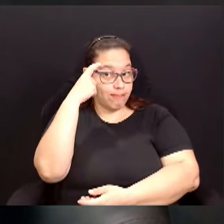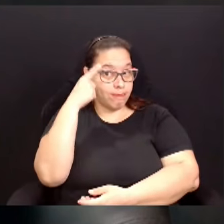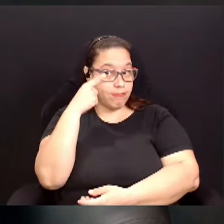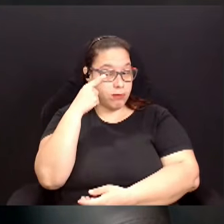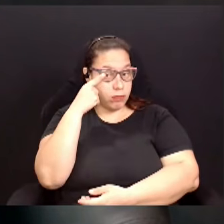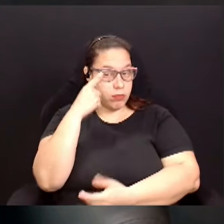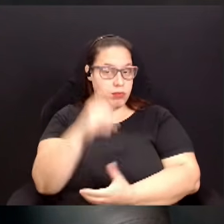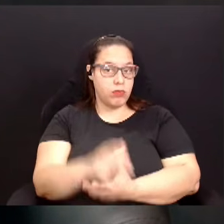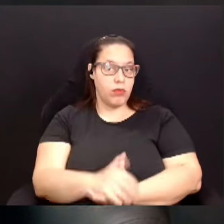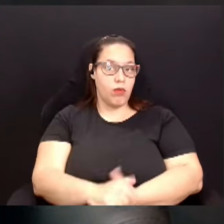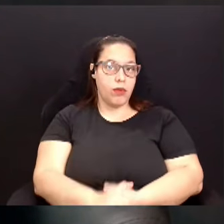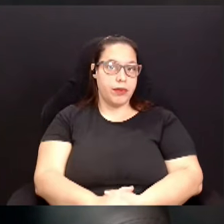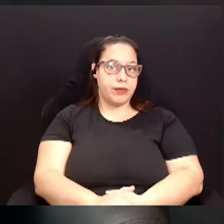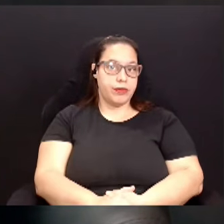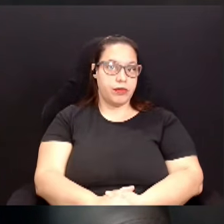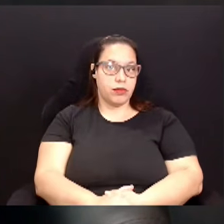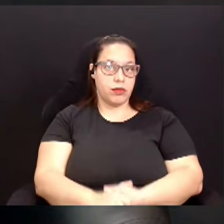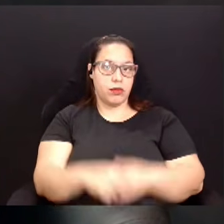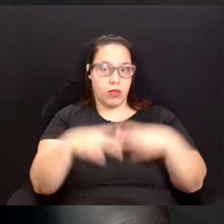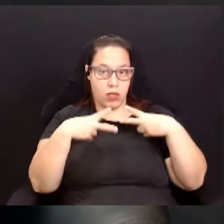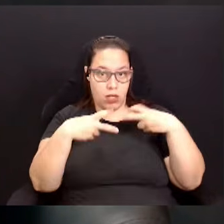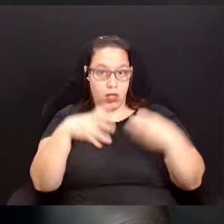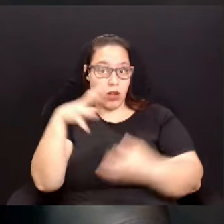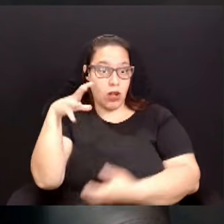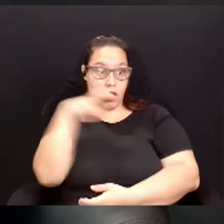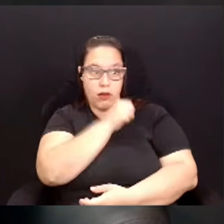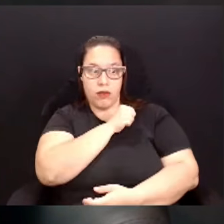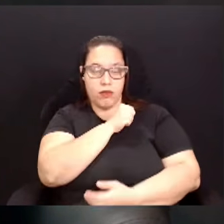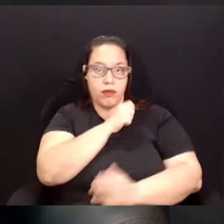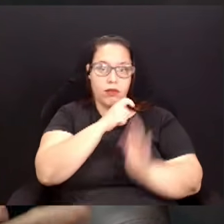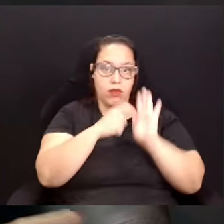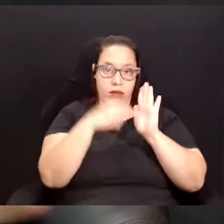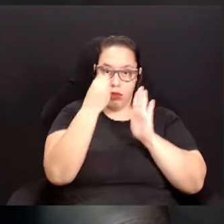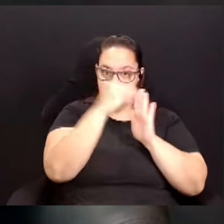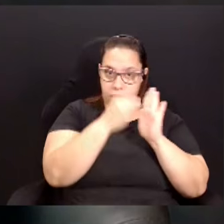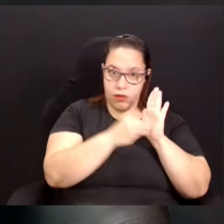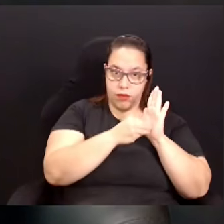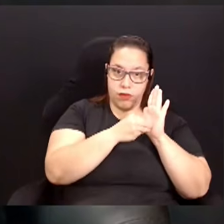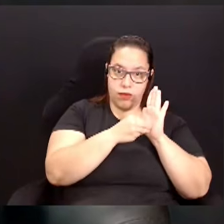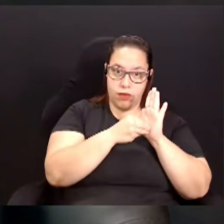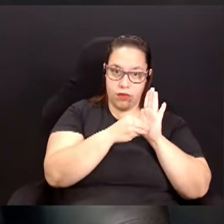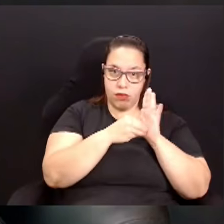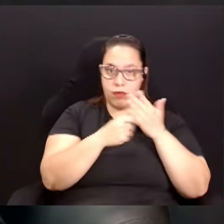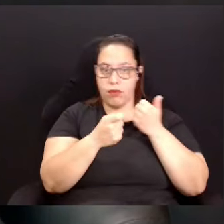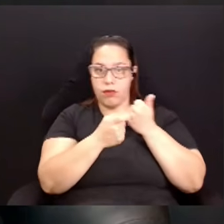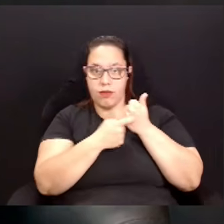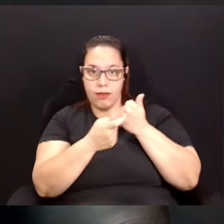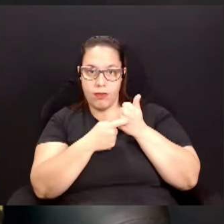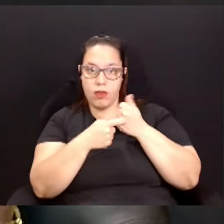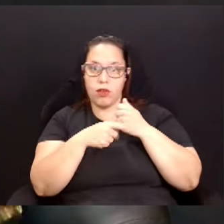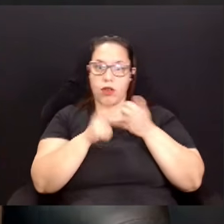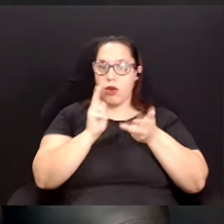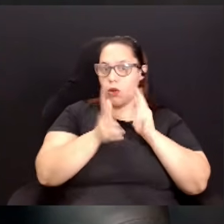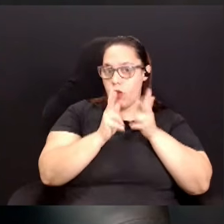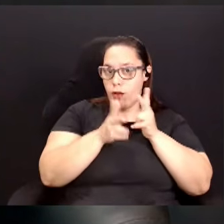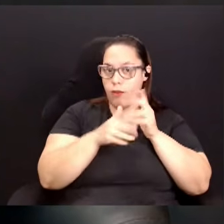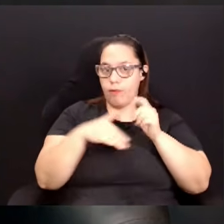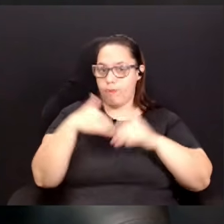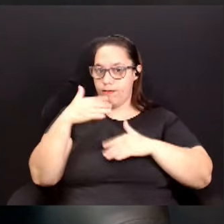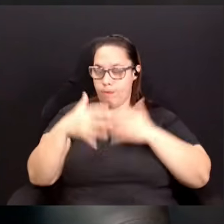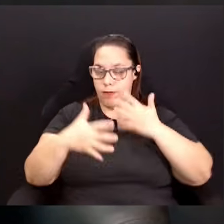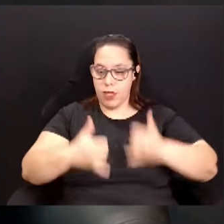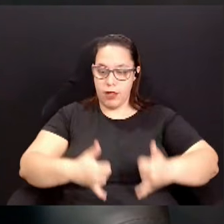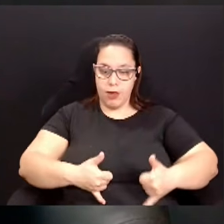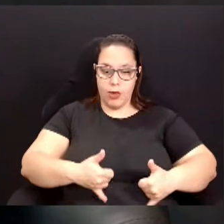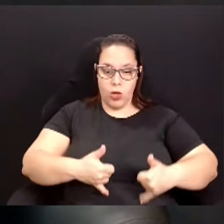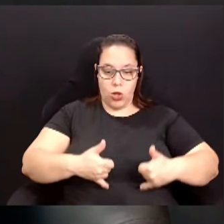do reconhecimento rápido. Então eu posto ali, aí já vem uma curtida, um comentário, isso só vai aumentando esse